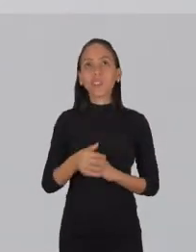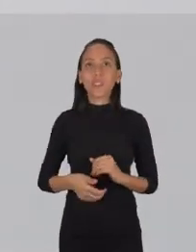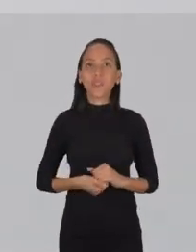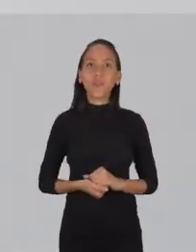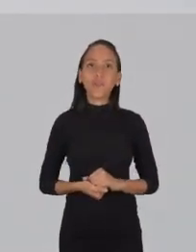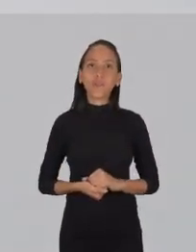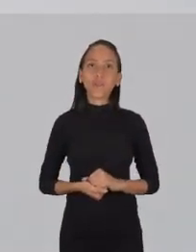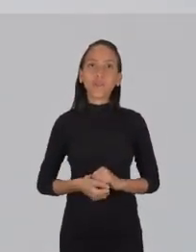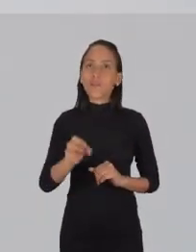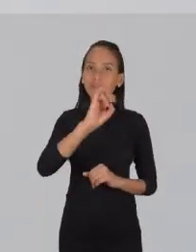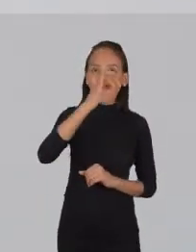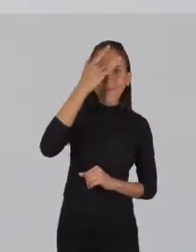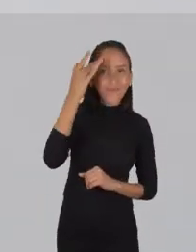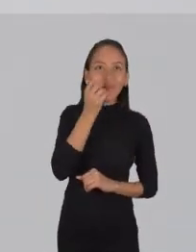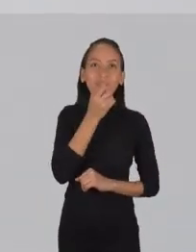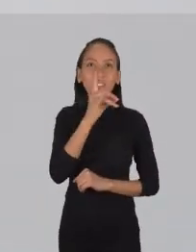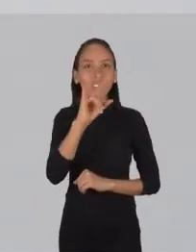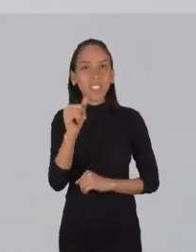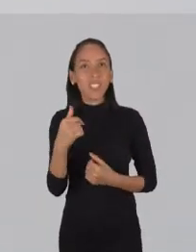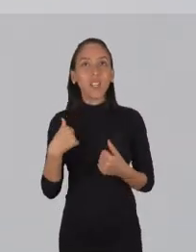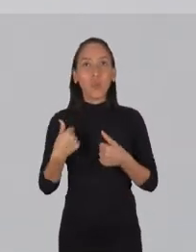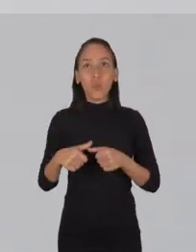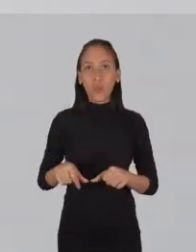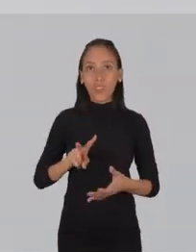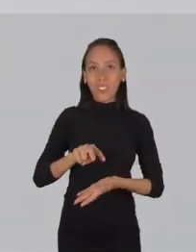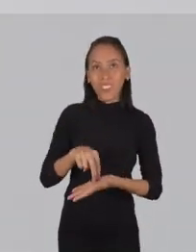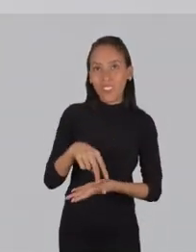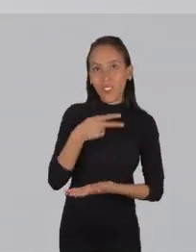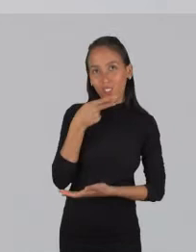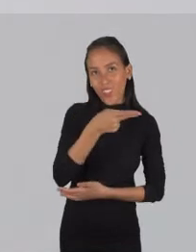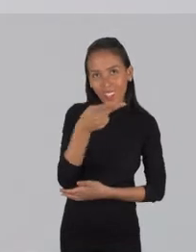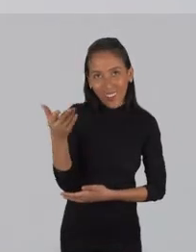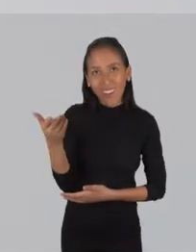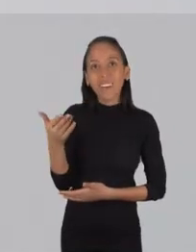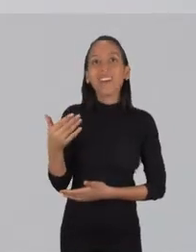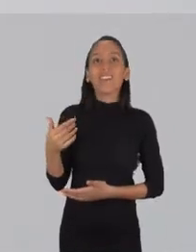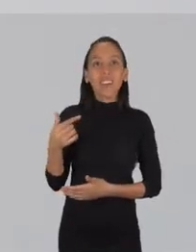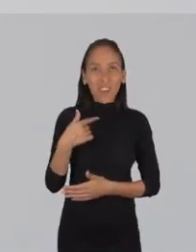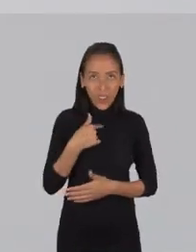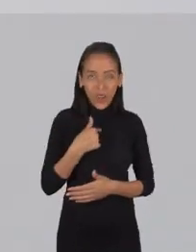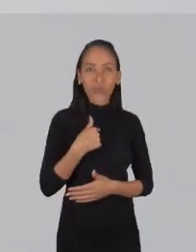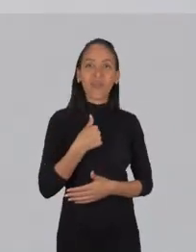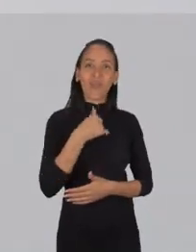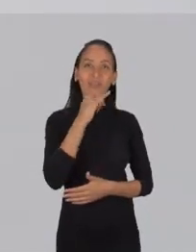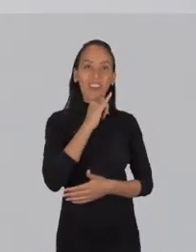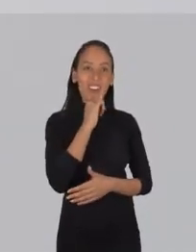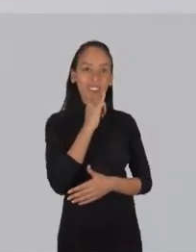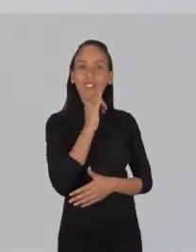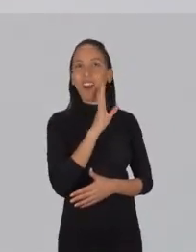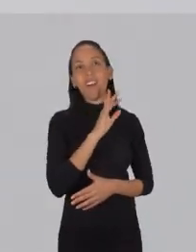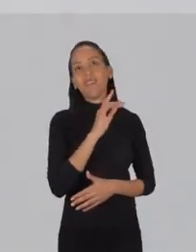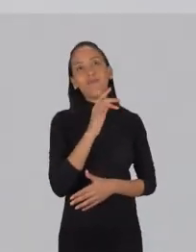Oi, gente, bom dia. Eu tô aqui pra dizer que o resultado do meu teste deu negativo